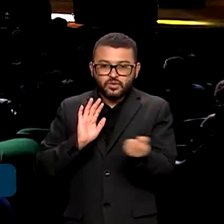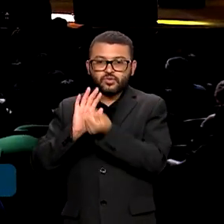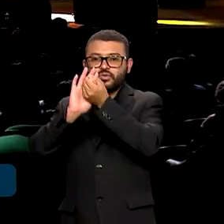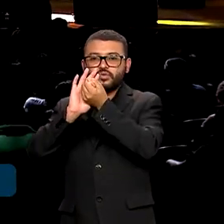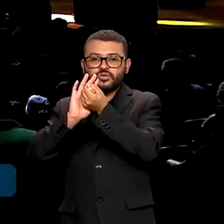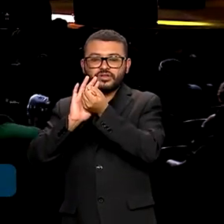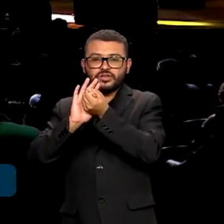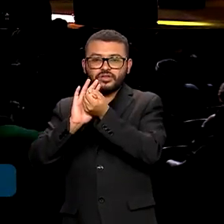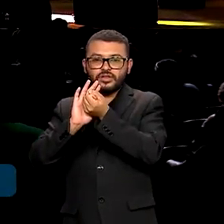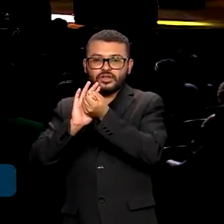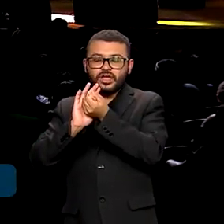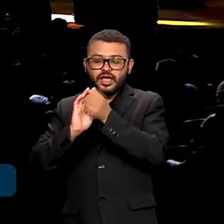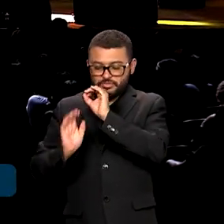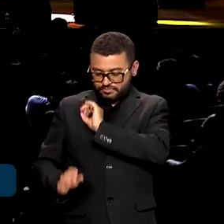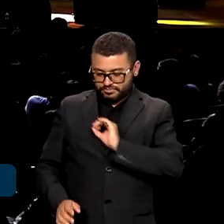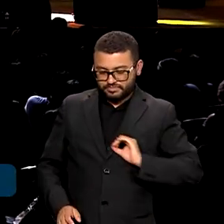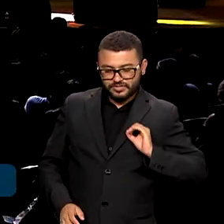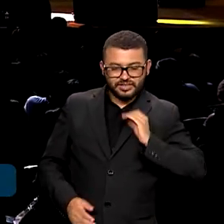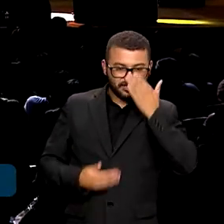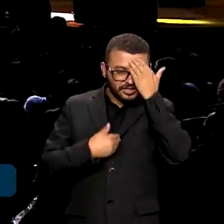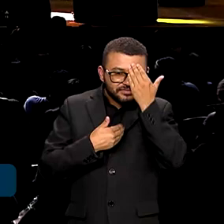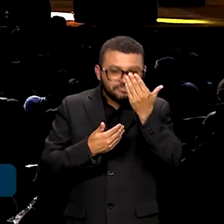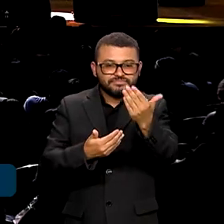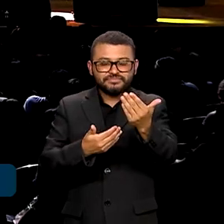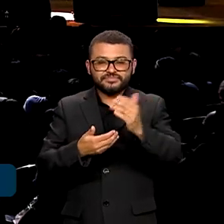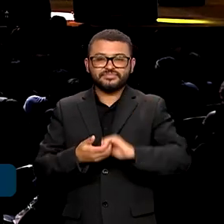do meu país, Marina Silva.